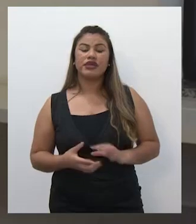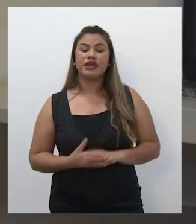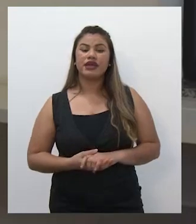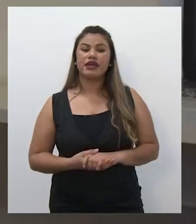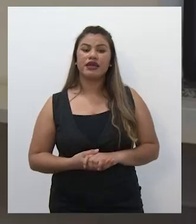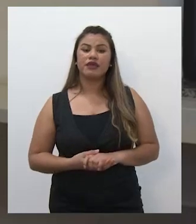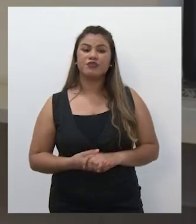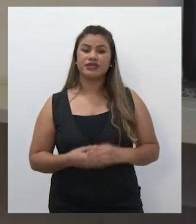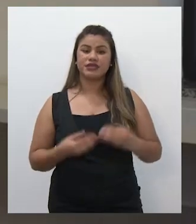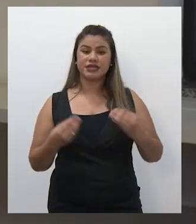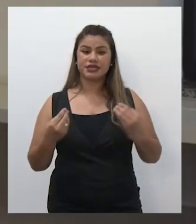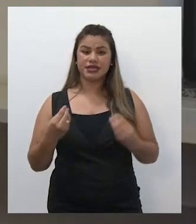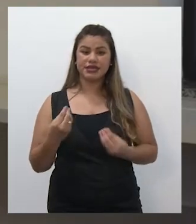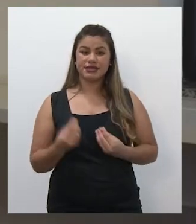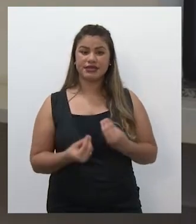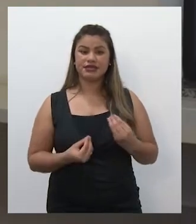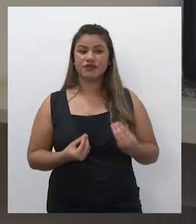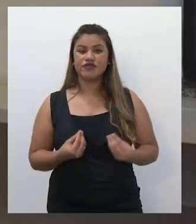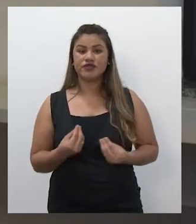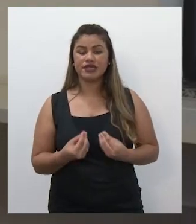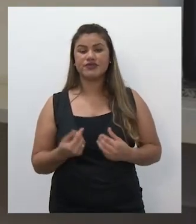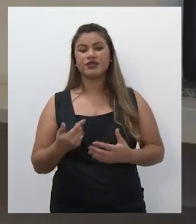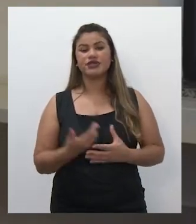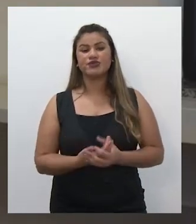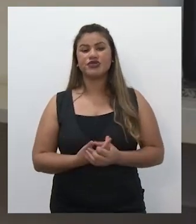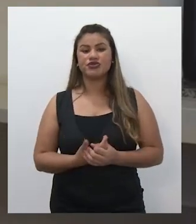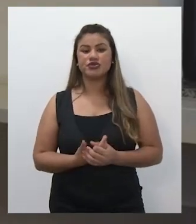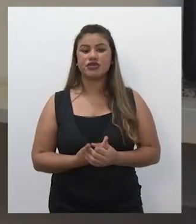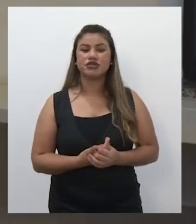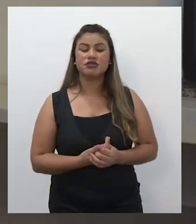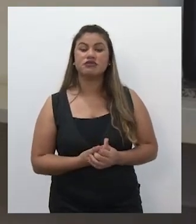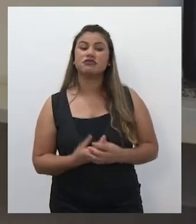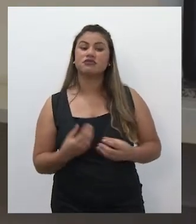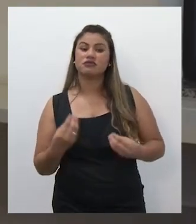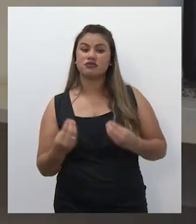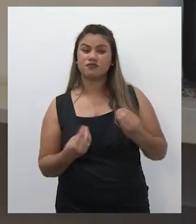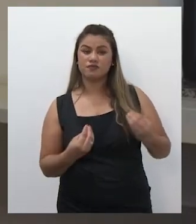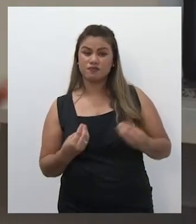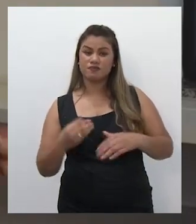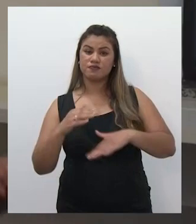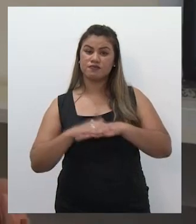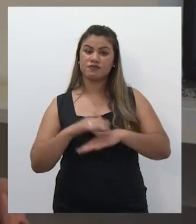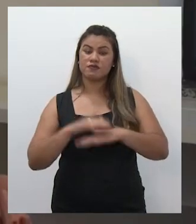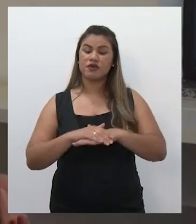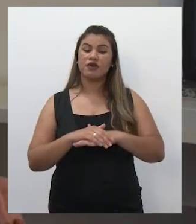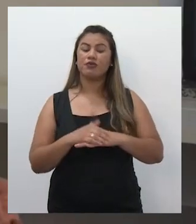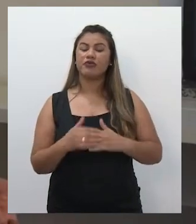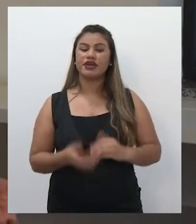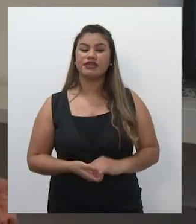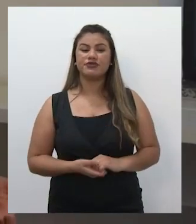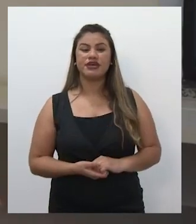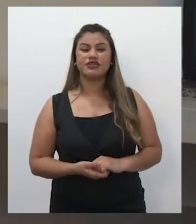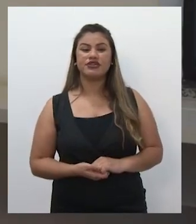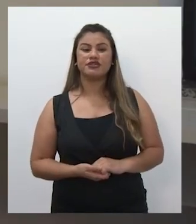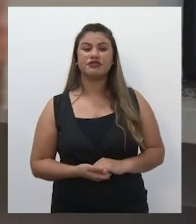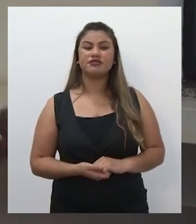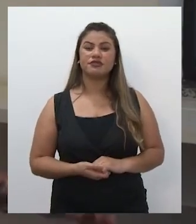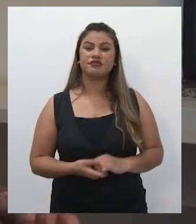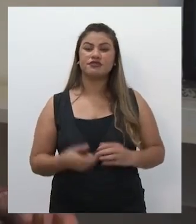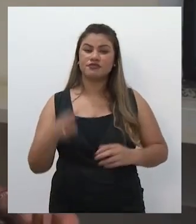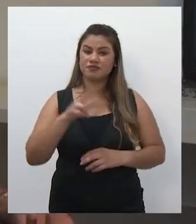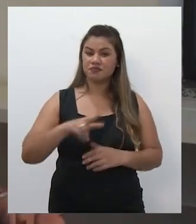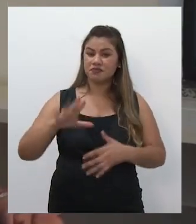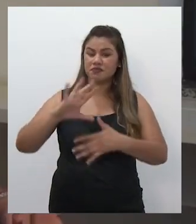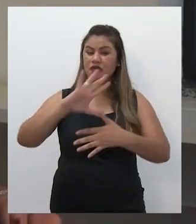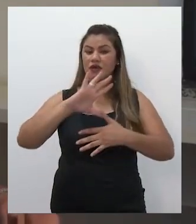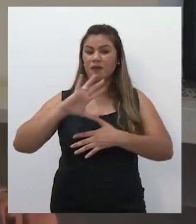que perceber que capacidade de comunicação às vezes também é saber usar um gráfico matemático, usar um